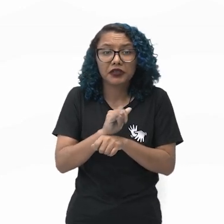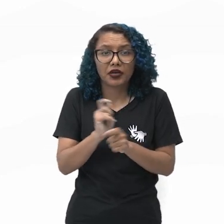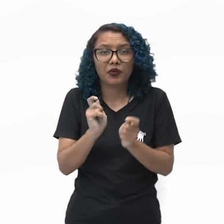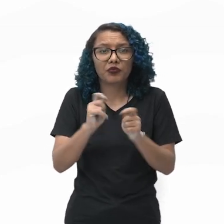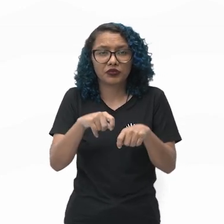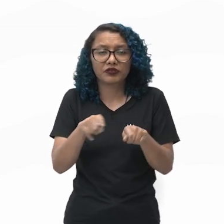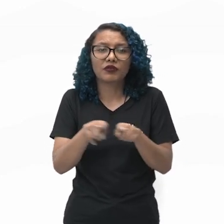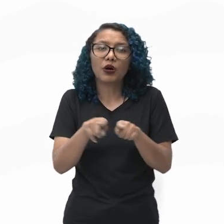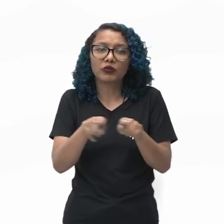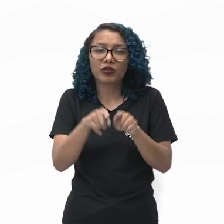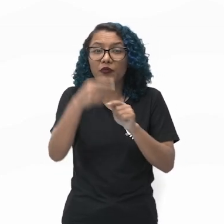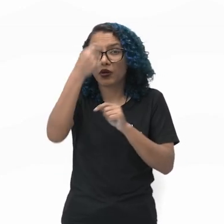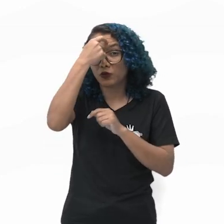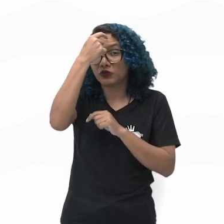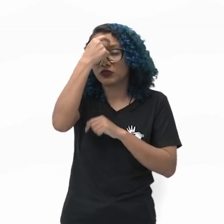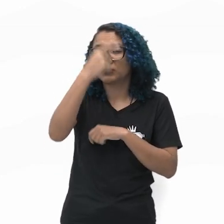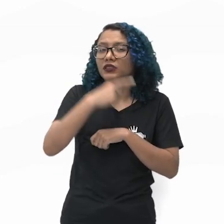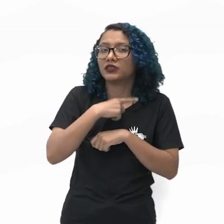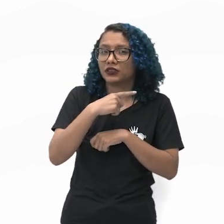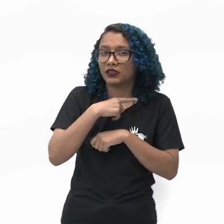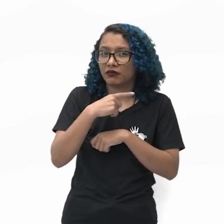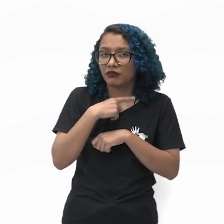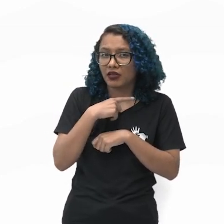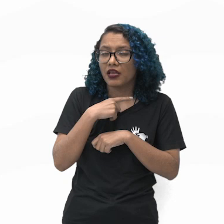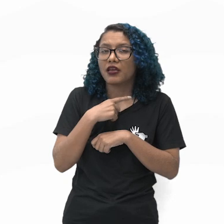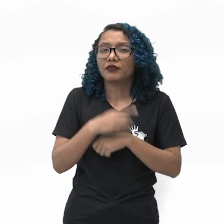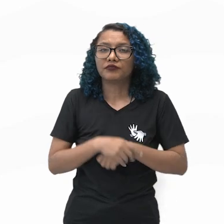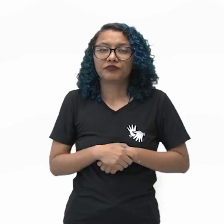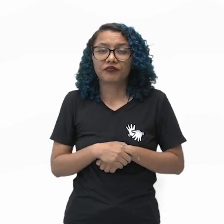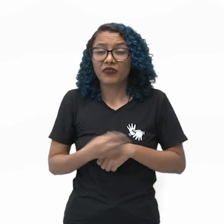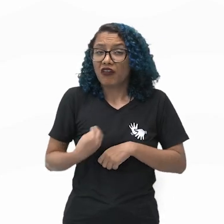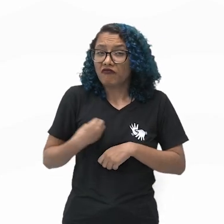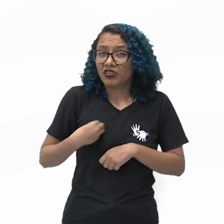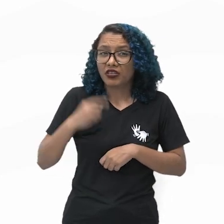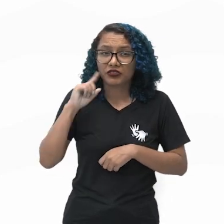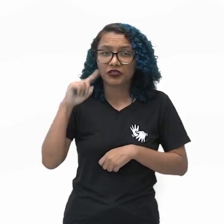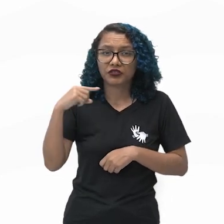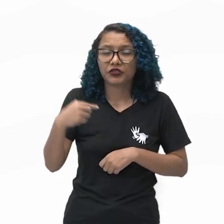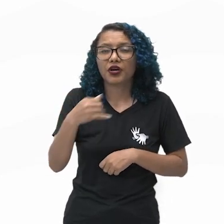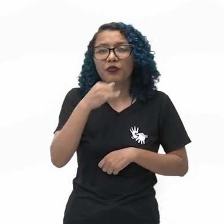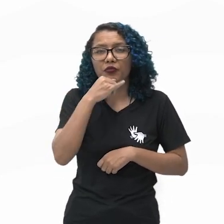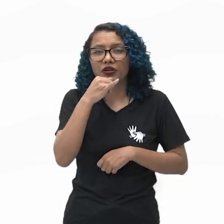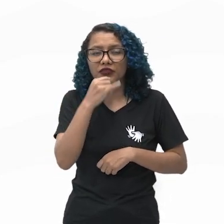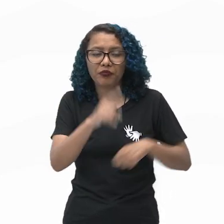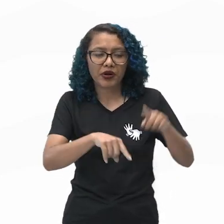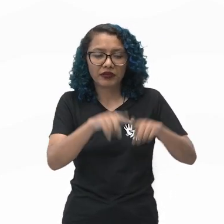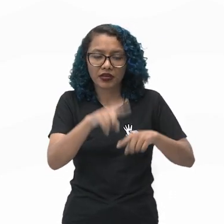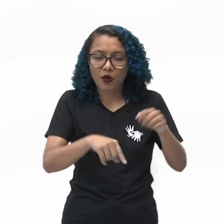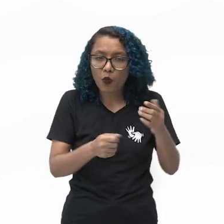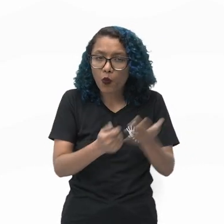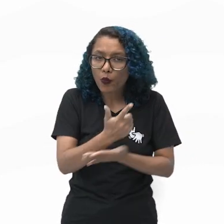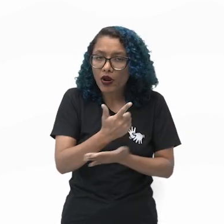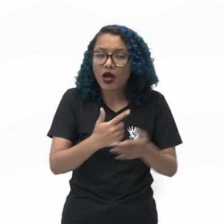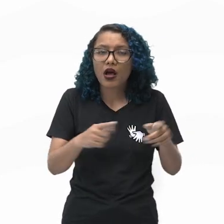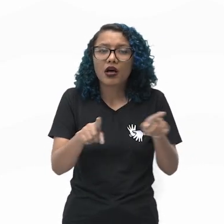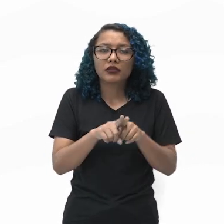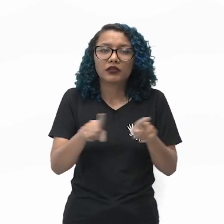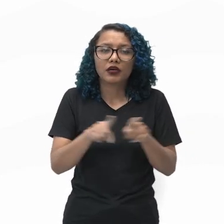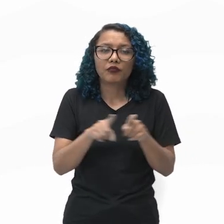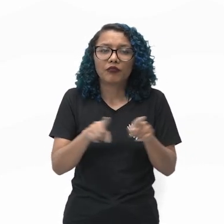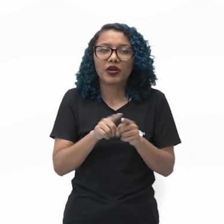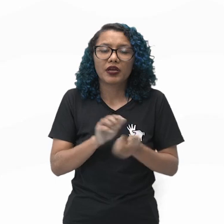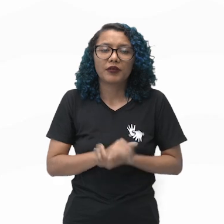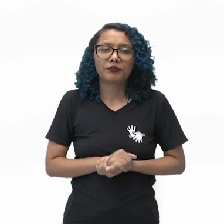consciência para esses estudantes no dia a dia, ali quando for comprar materiais, né? E o que esses